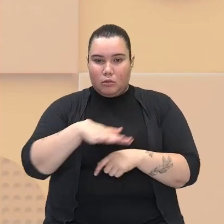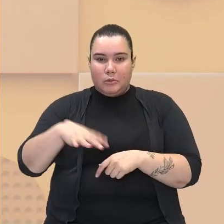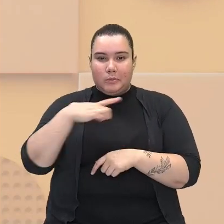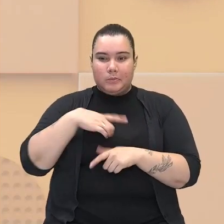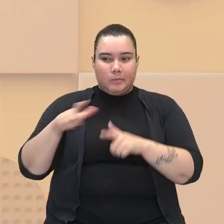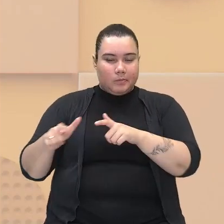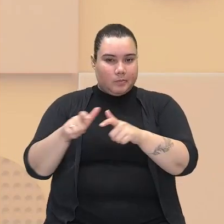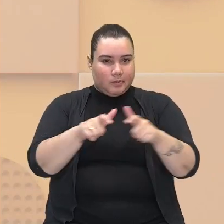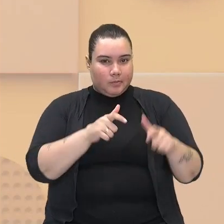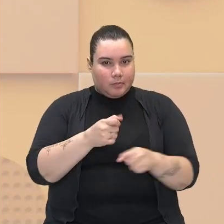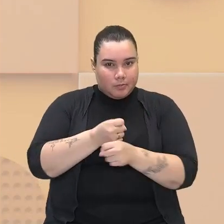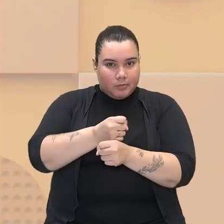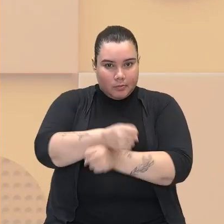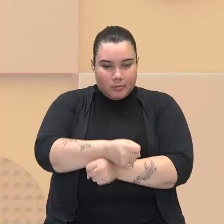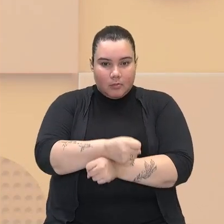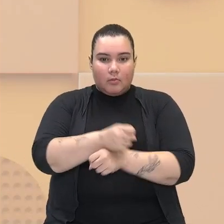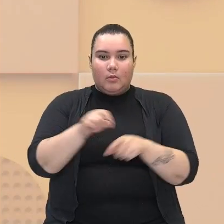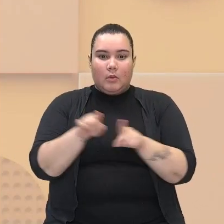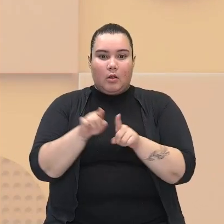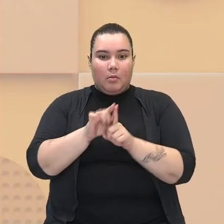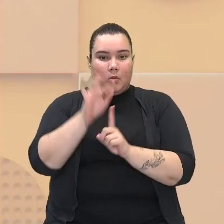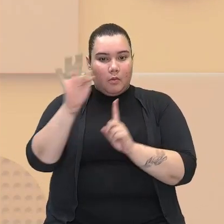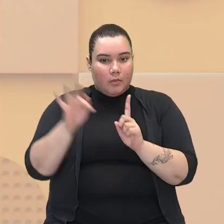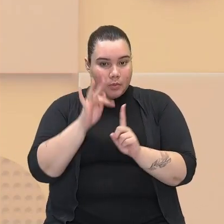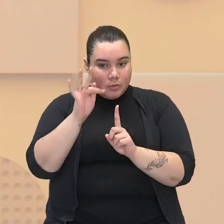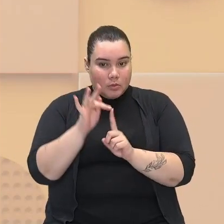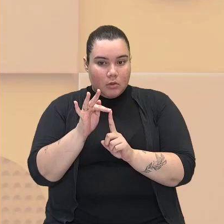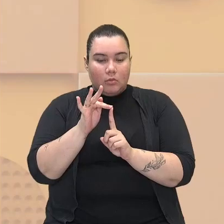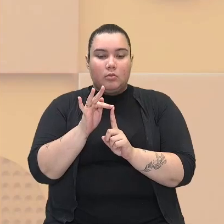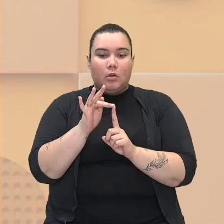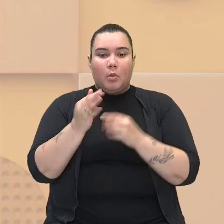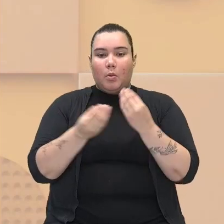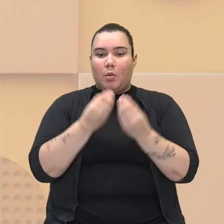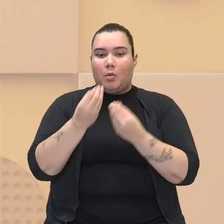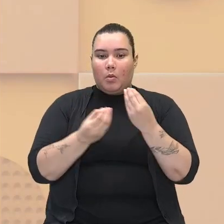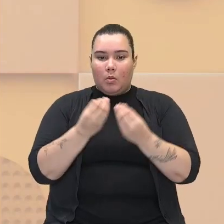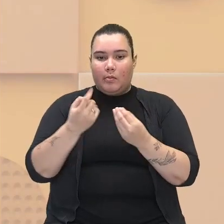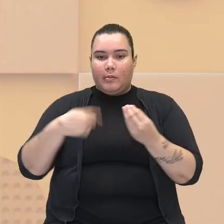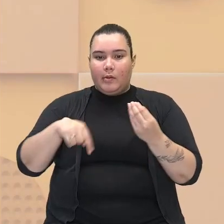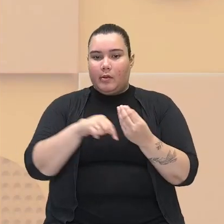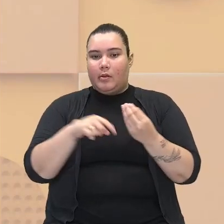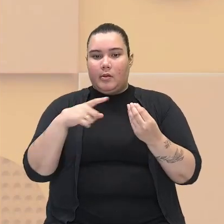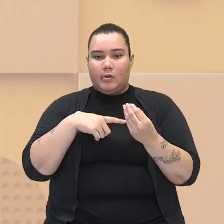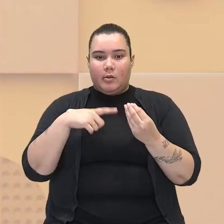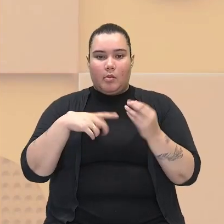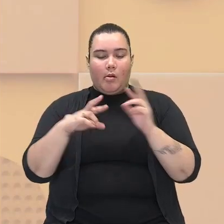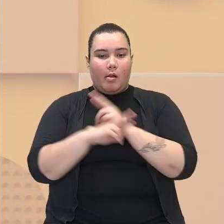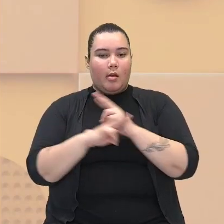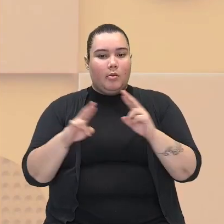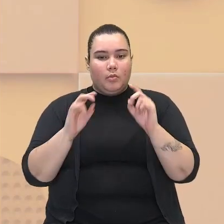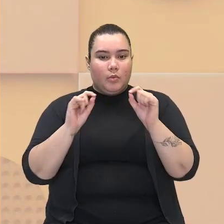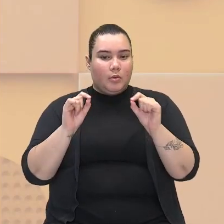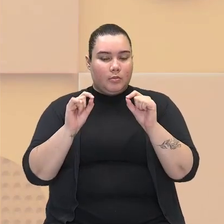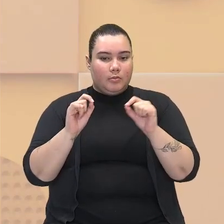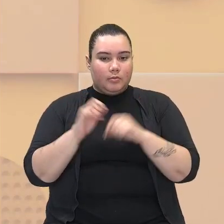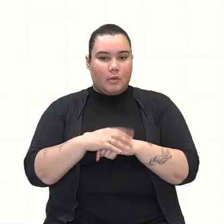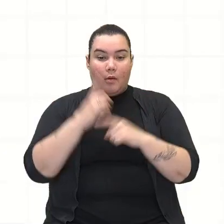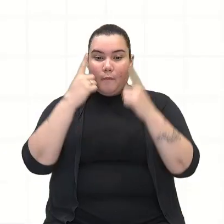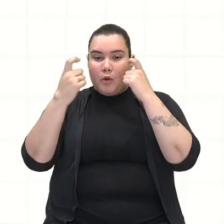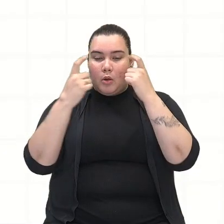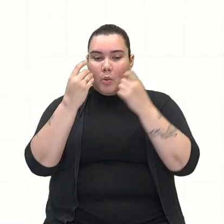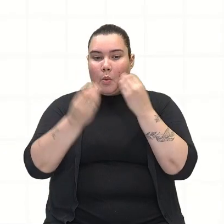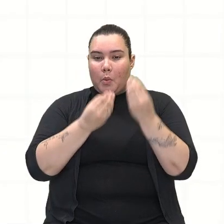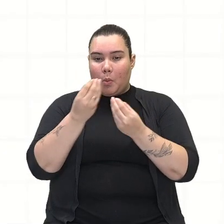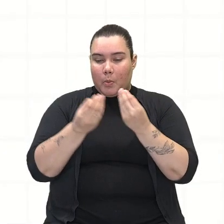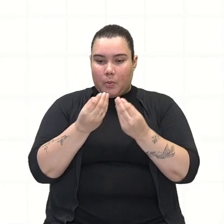ocupados por esses escravizados, as funções. Então, como eles eram tratados em relação às violências?